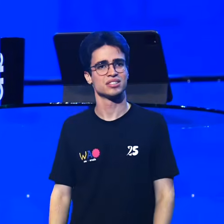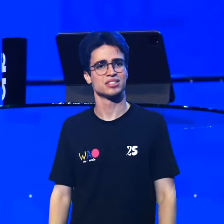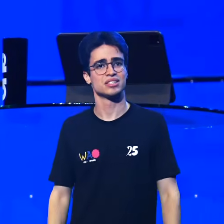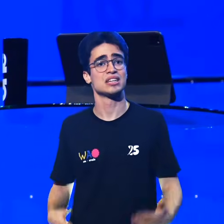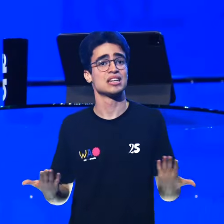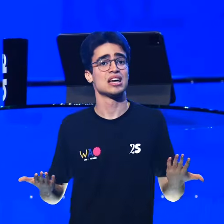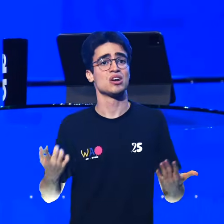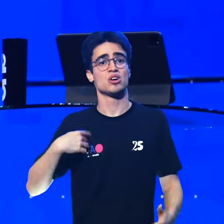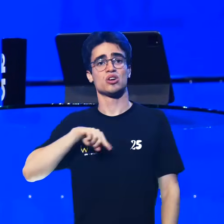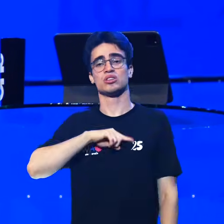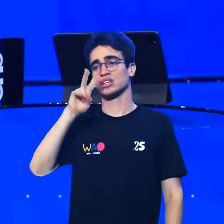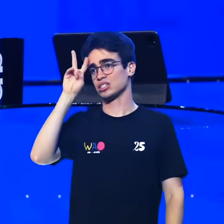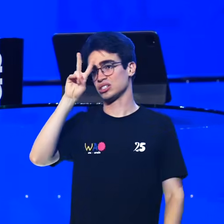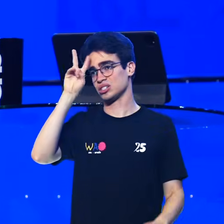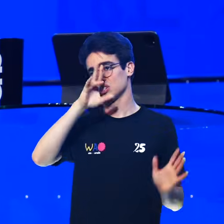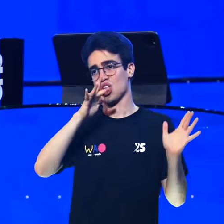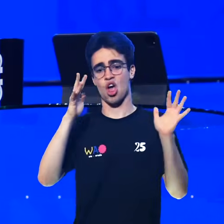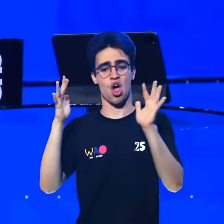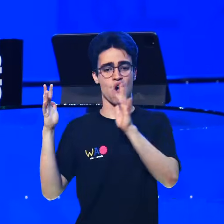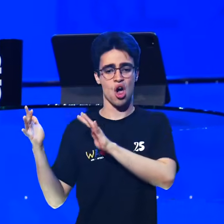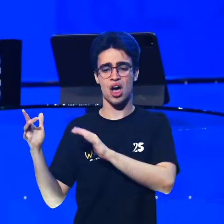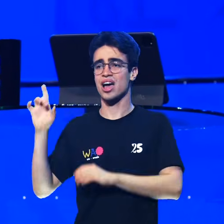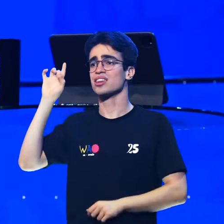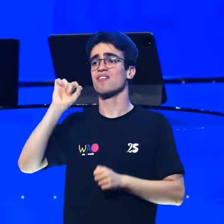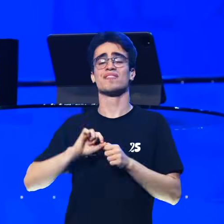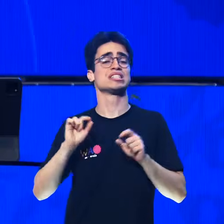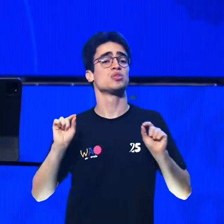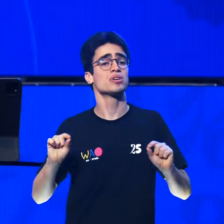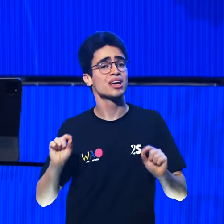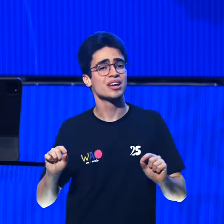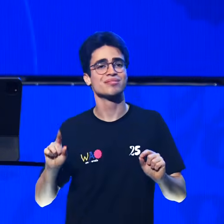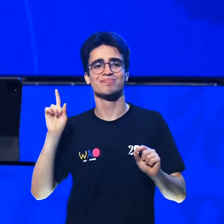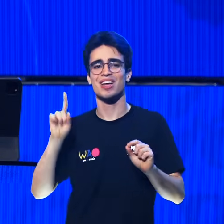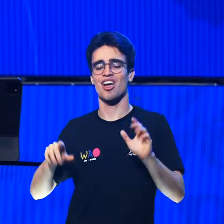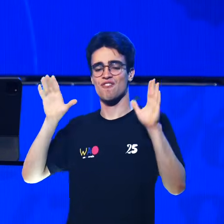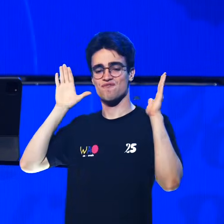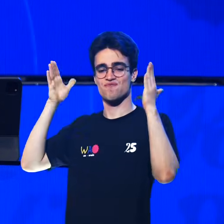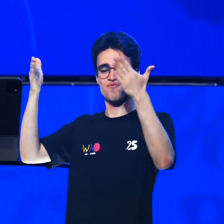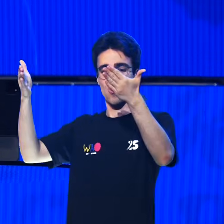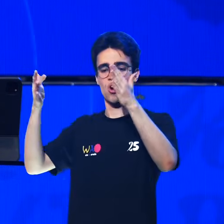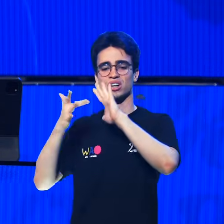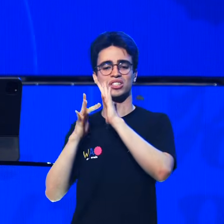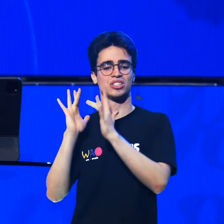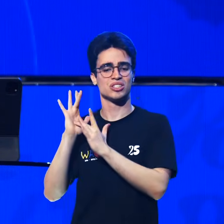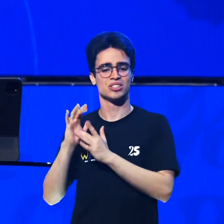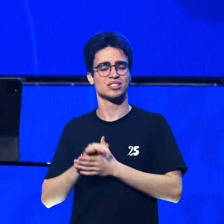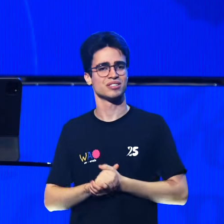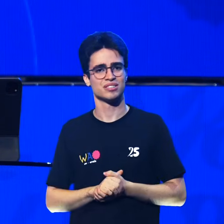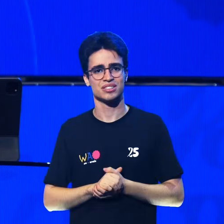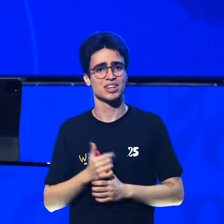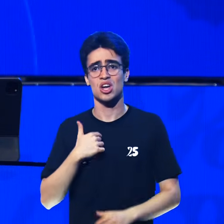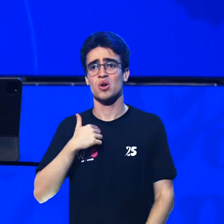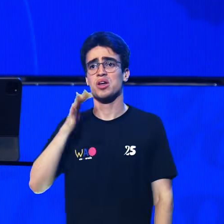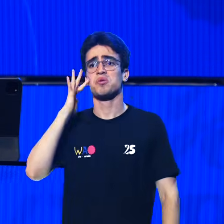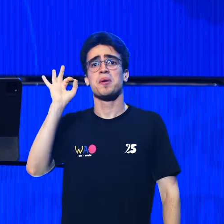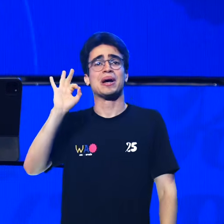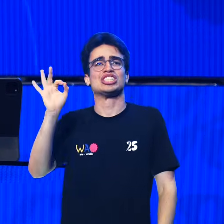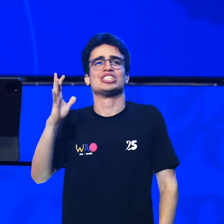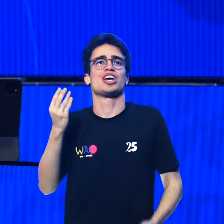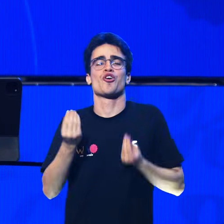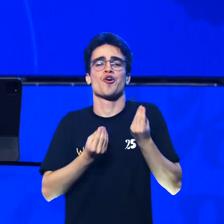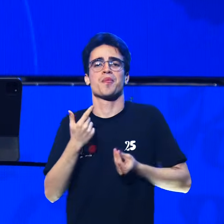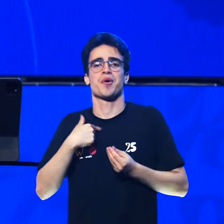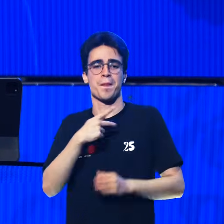história? Apontando para Jesus. Eu nunca imaginei que eu estaria pastoreando em São José.